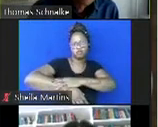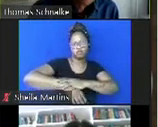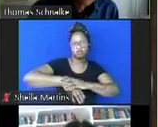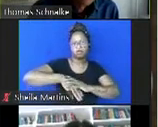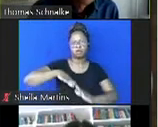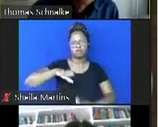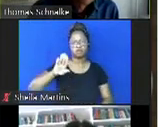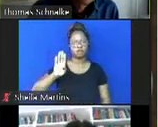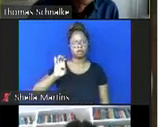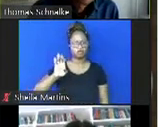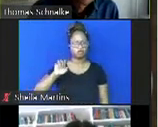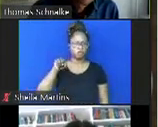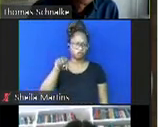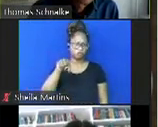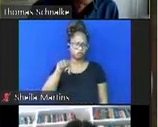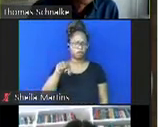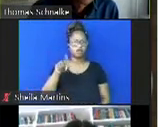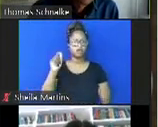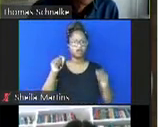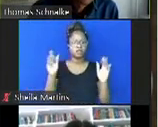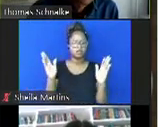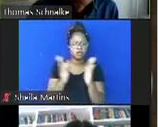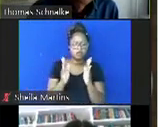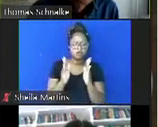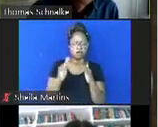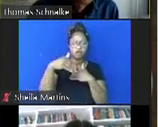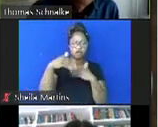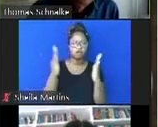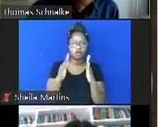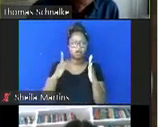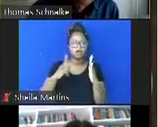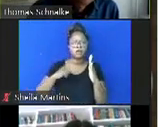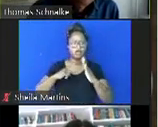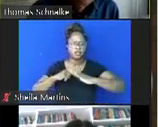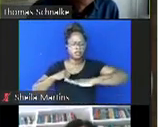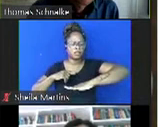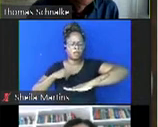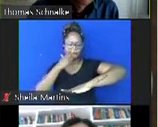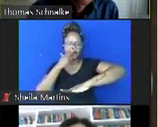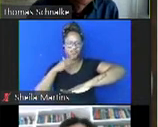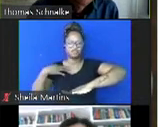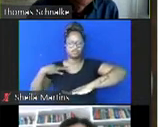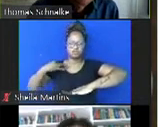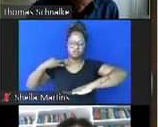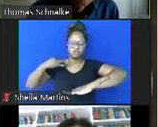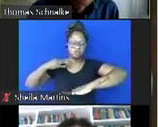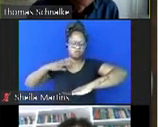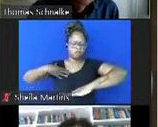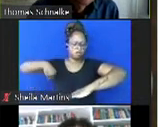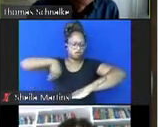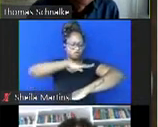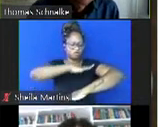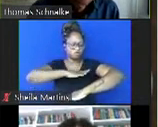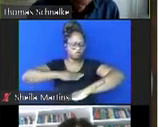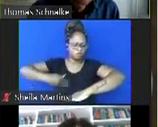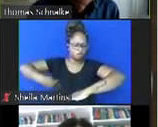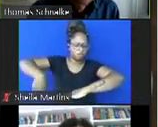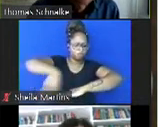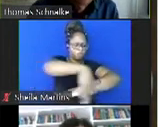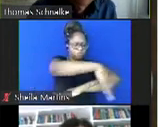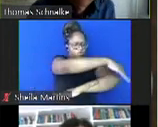enquadrada por uma manga de um vestido ou de uma camisa e também nos dá a possibilidade de